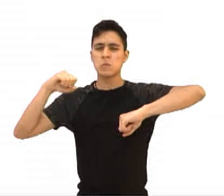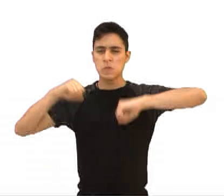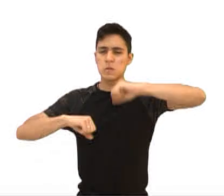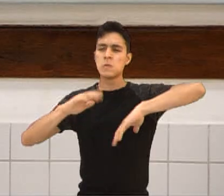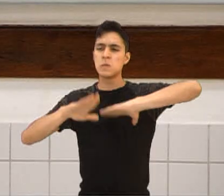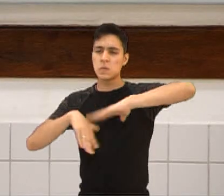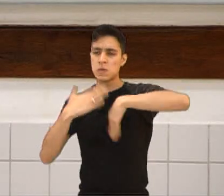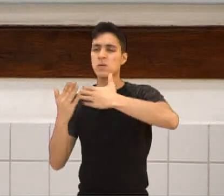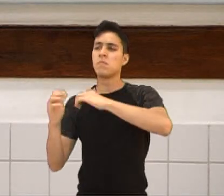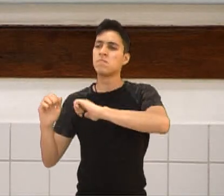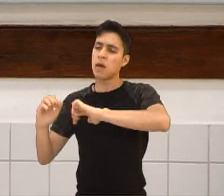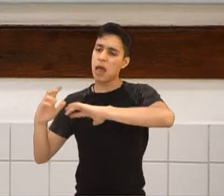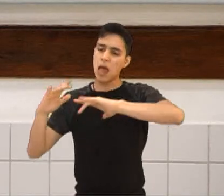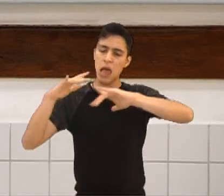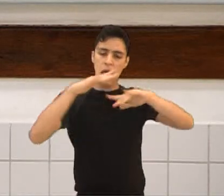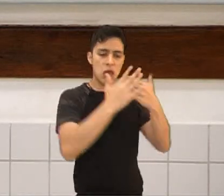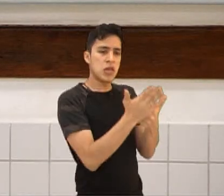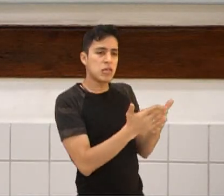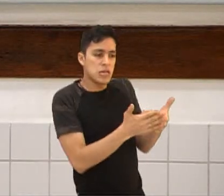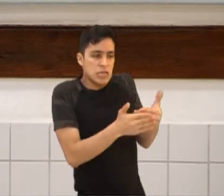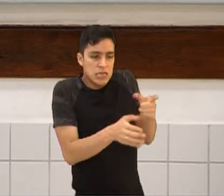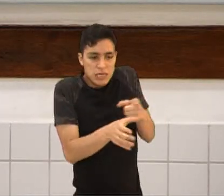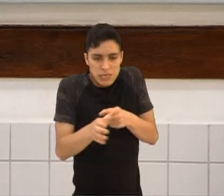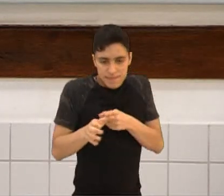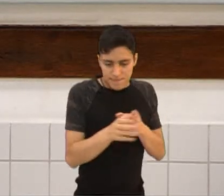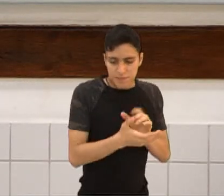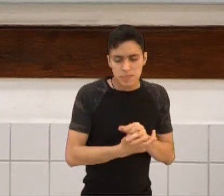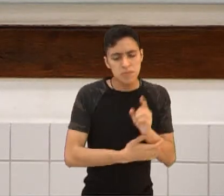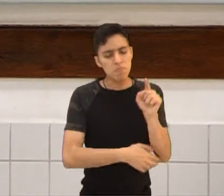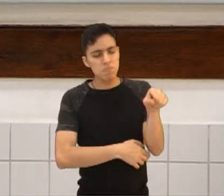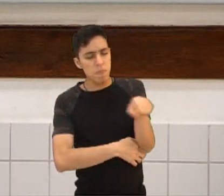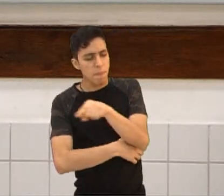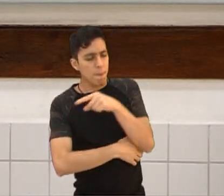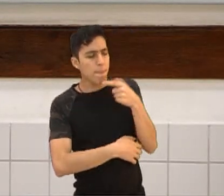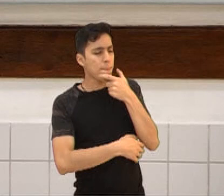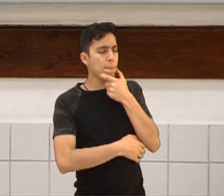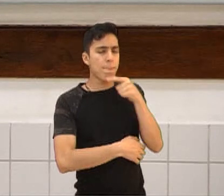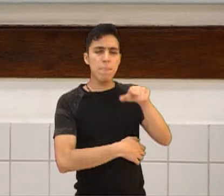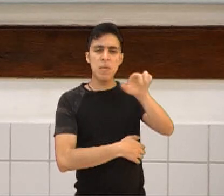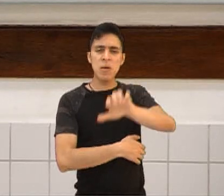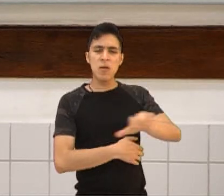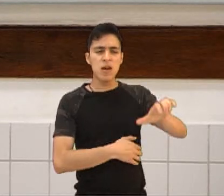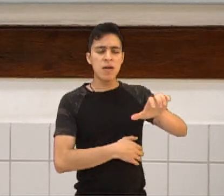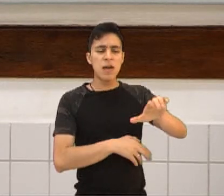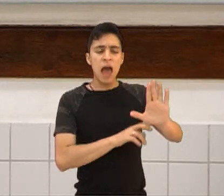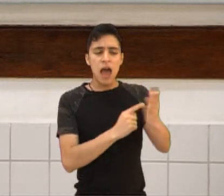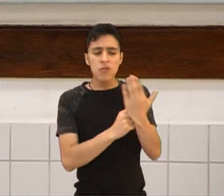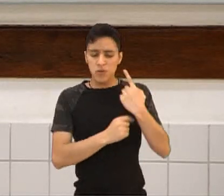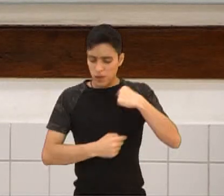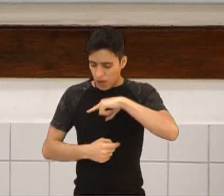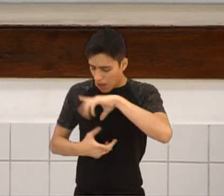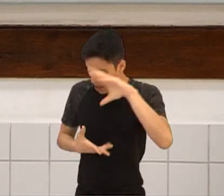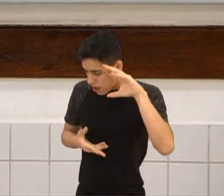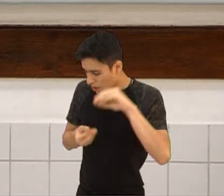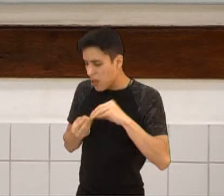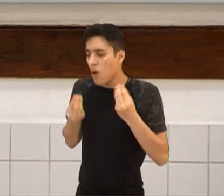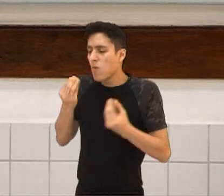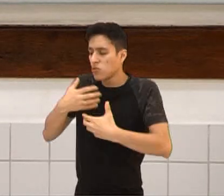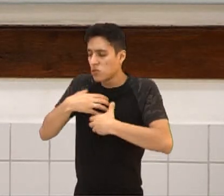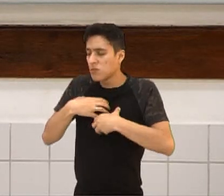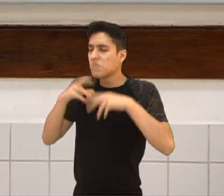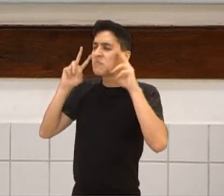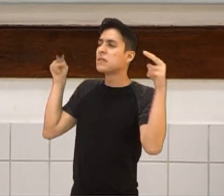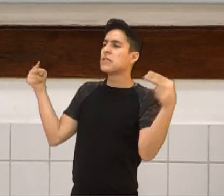esse processo de urbanização europeu nos revela muito como nós encaramos as cidades. A urbanização europeia